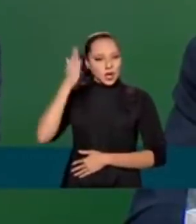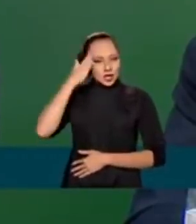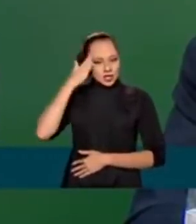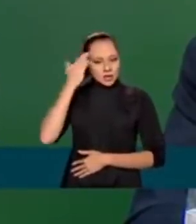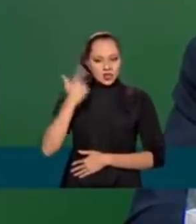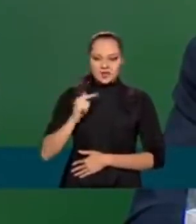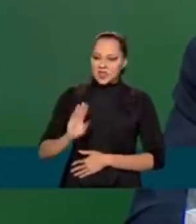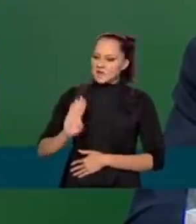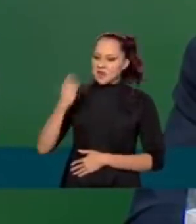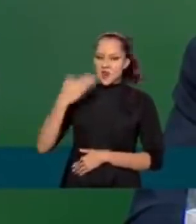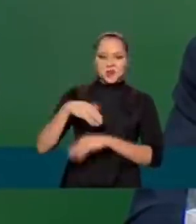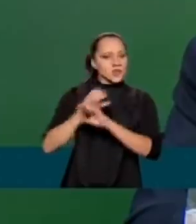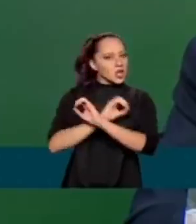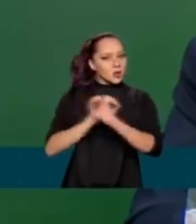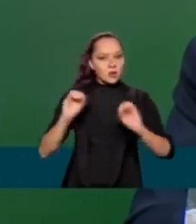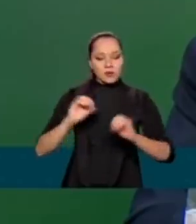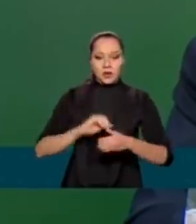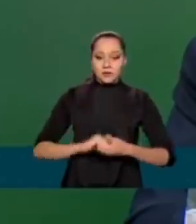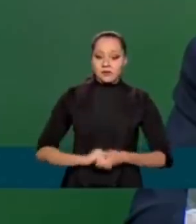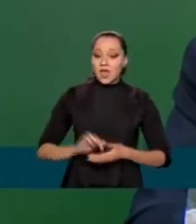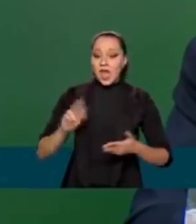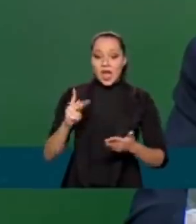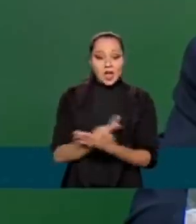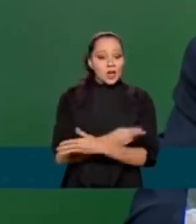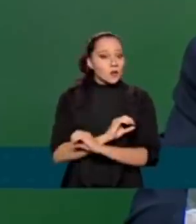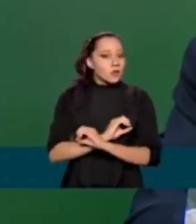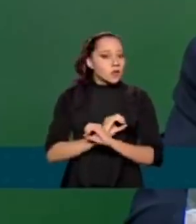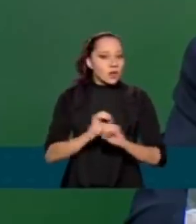tem fraude nenhuma, erro nenhum.